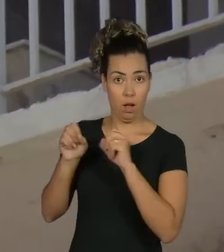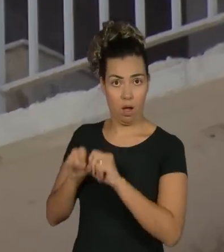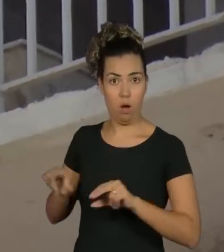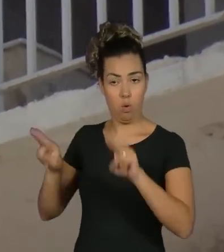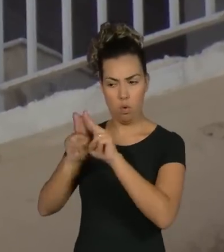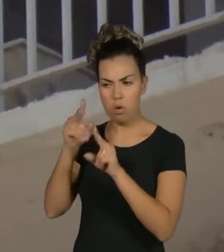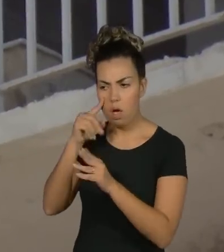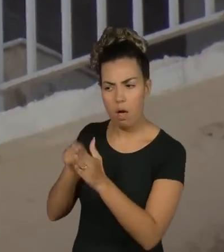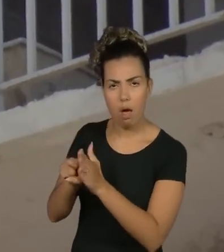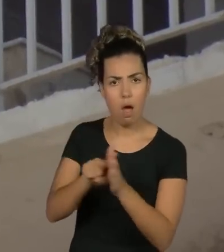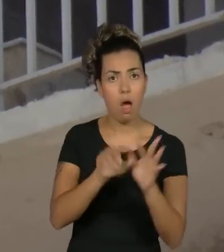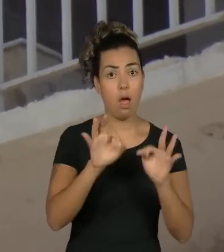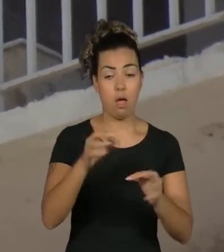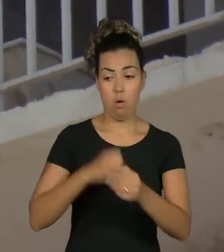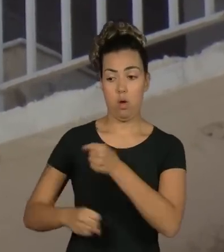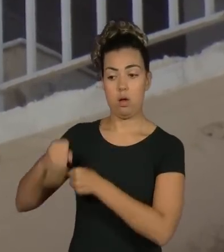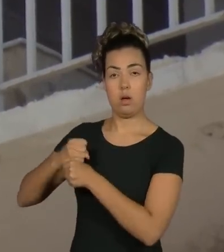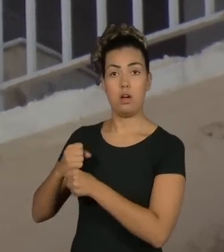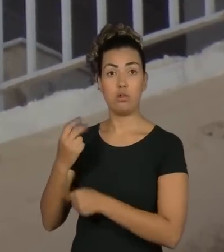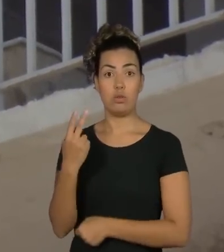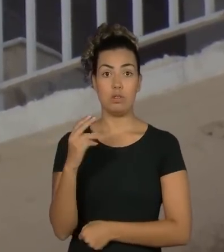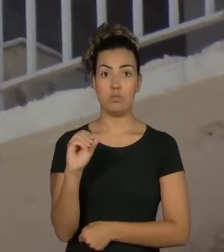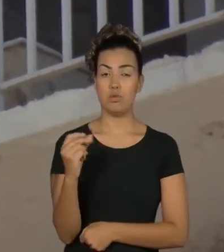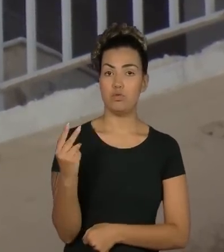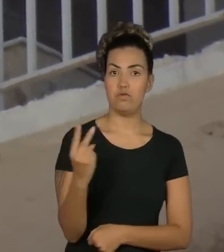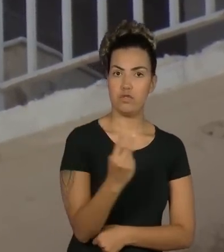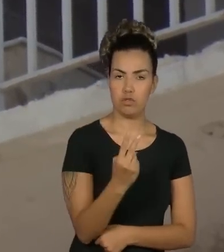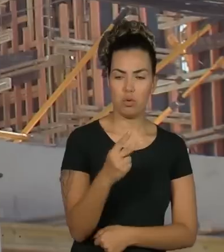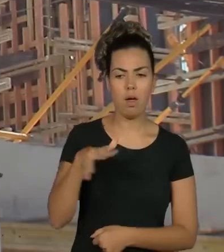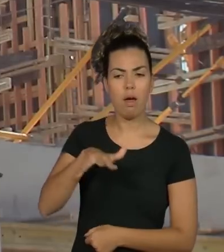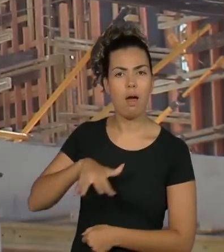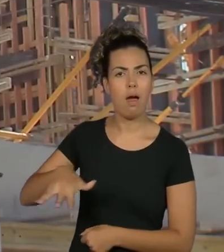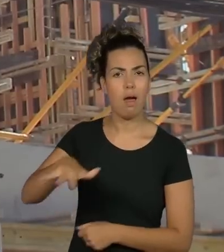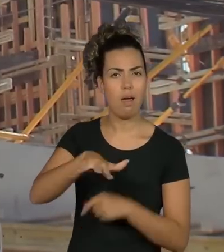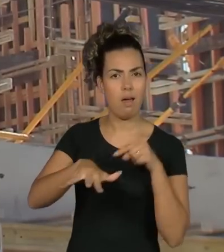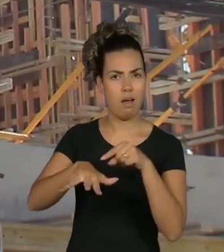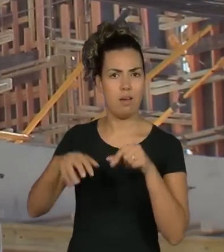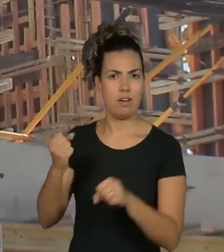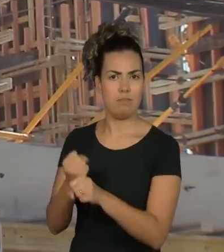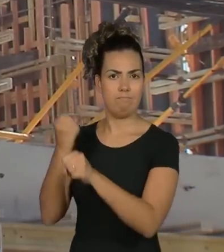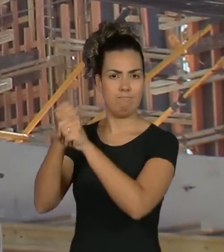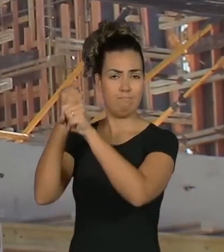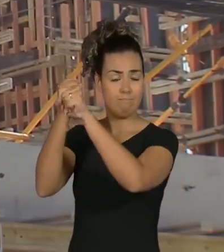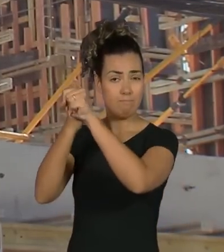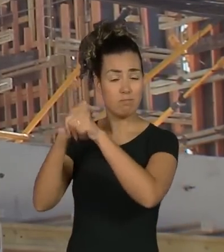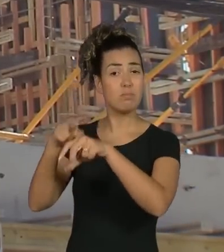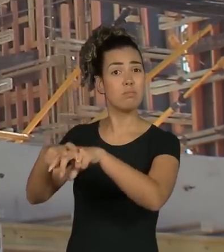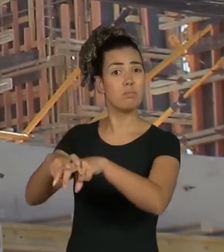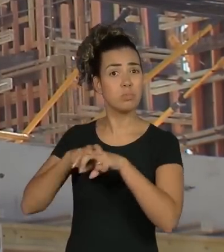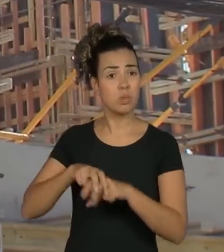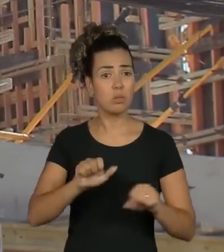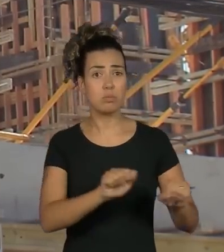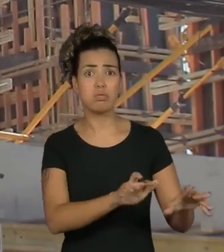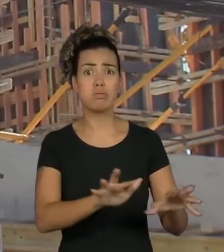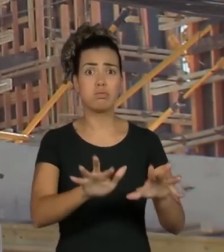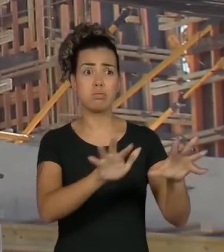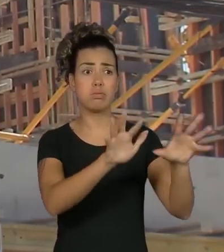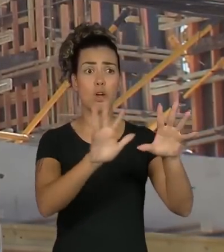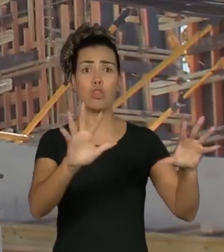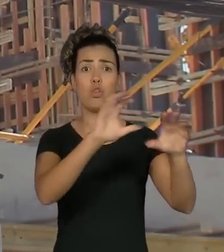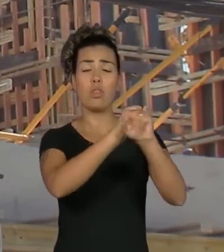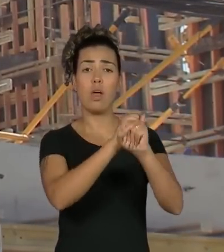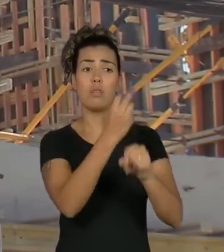em 2022, o setor da construção civil foi responsável por 37% das emissões de